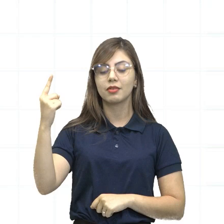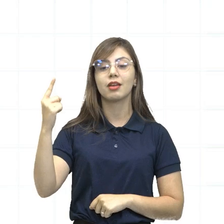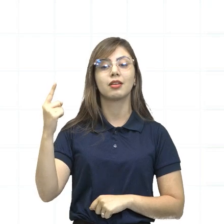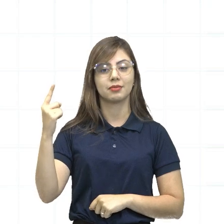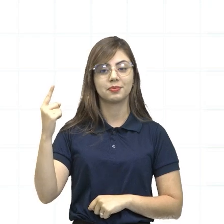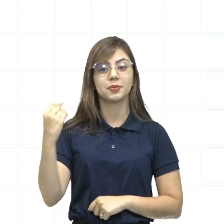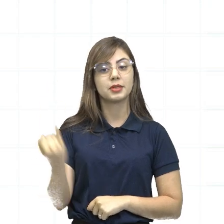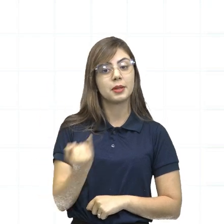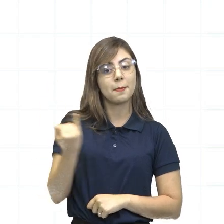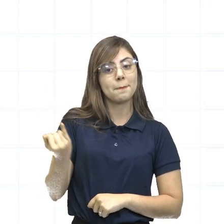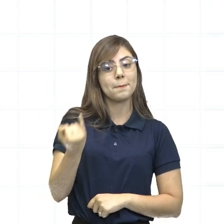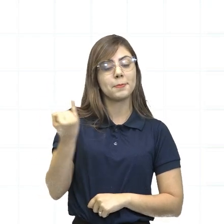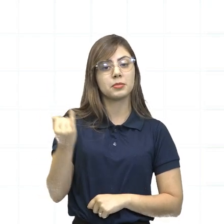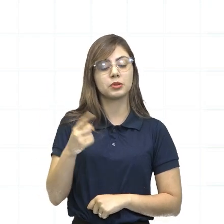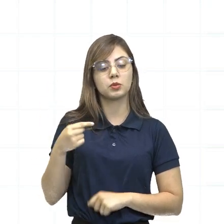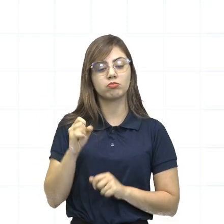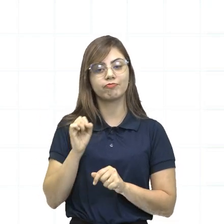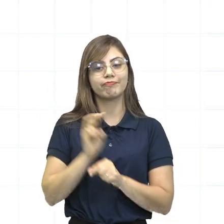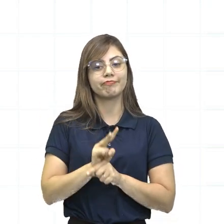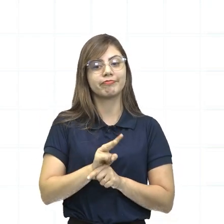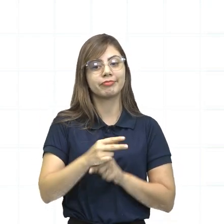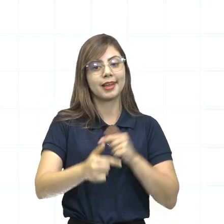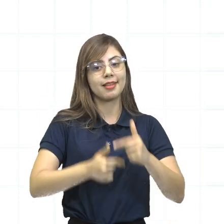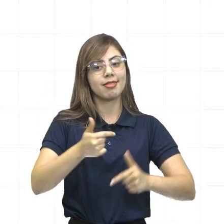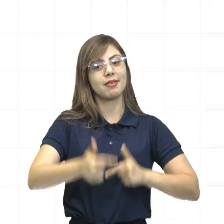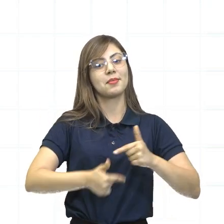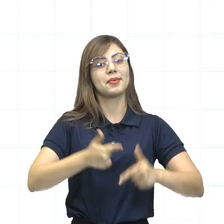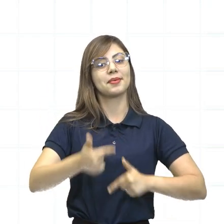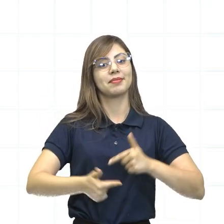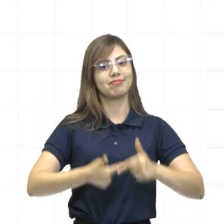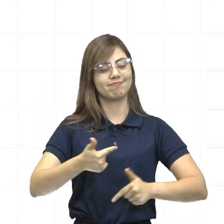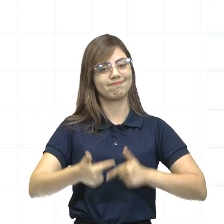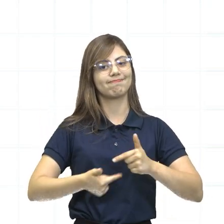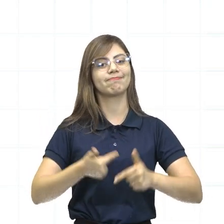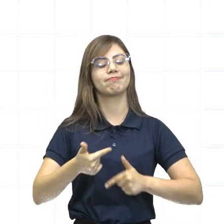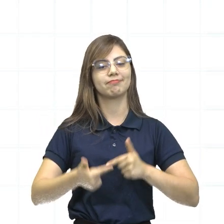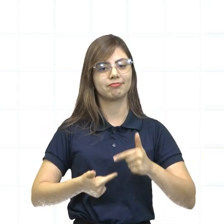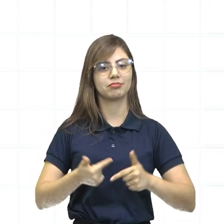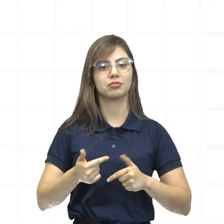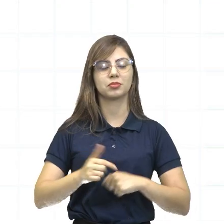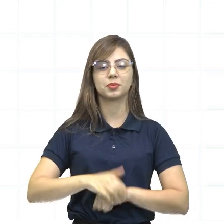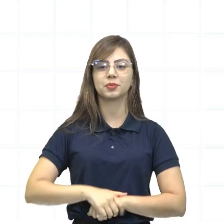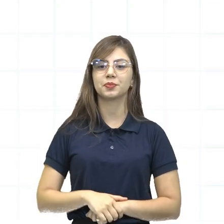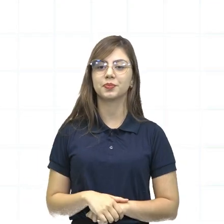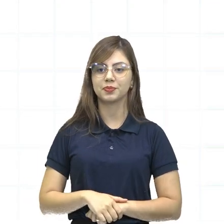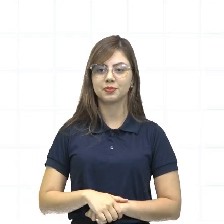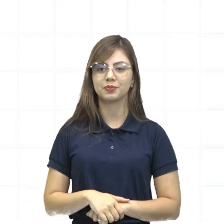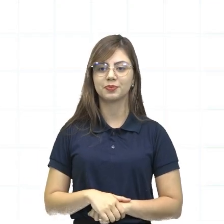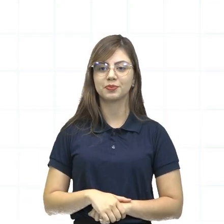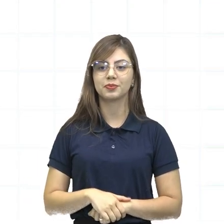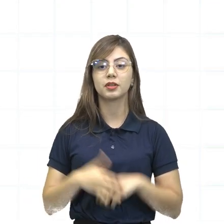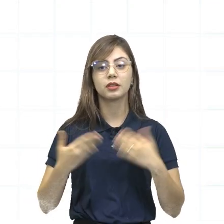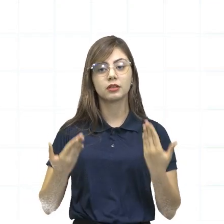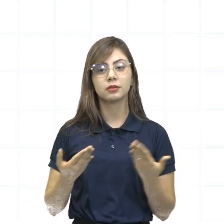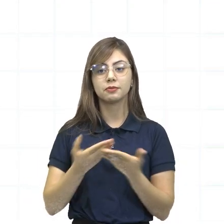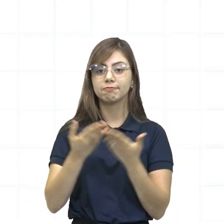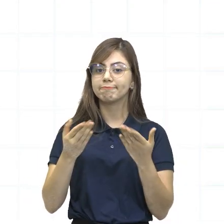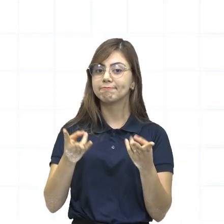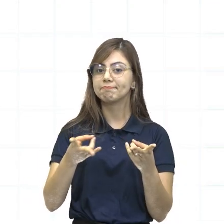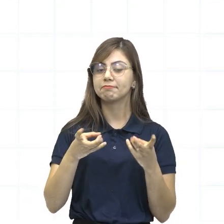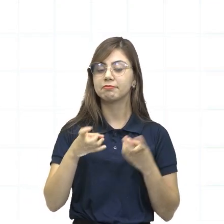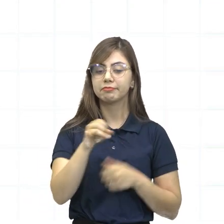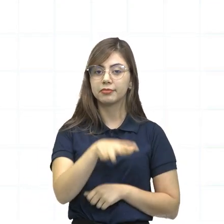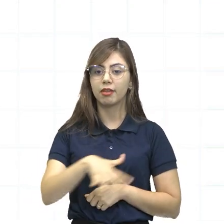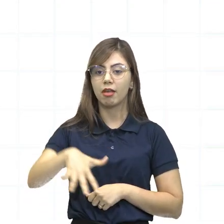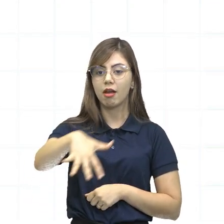importante para ingressar no mercado de trabalho. Então, observem que no mercado de